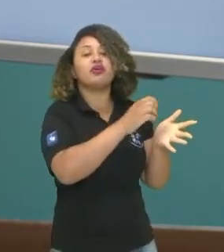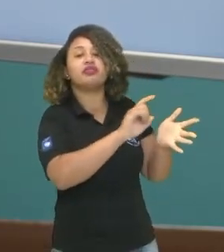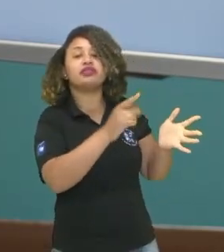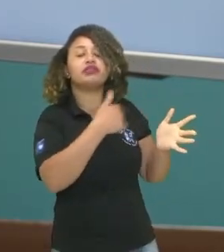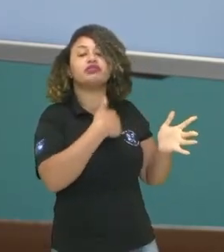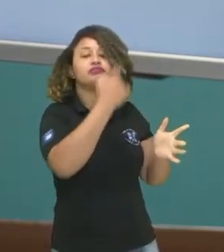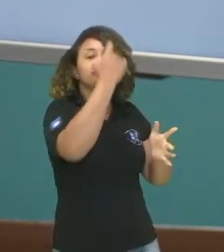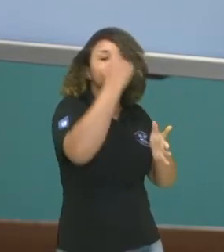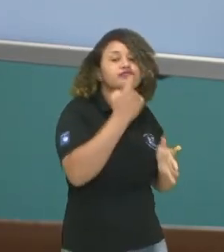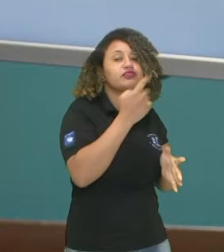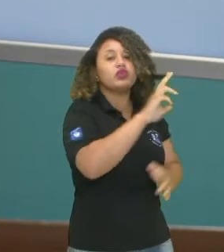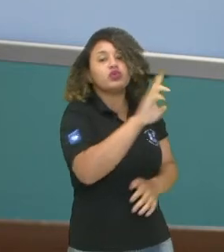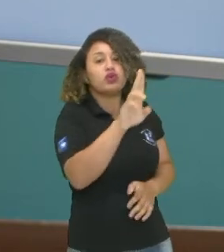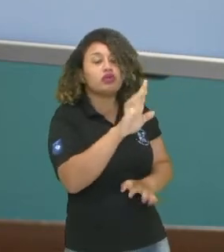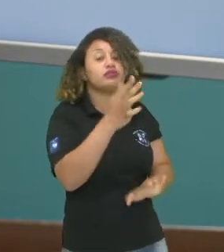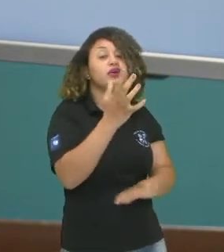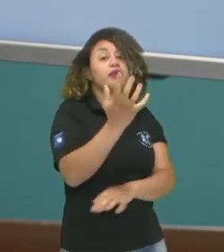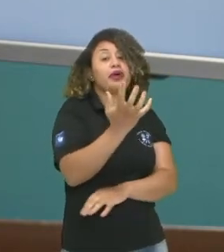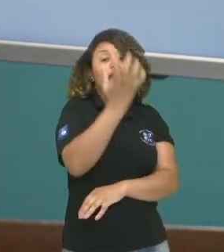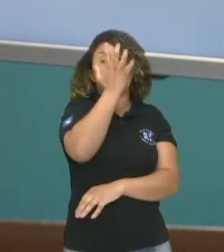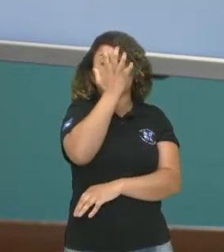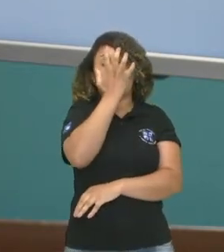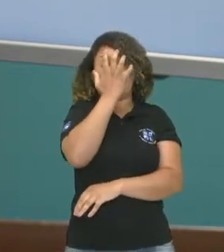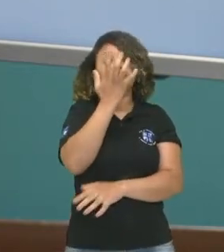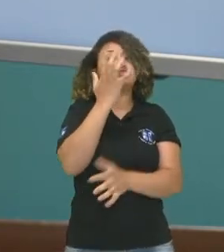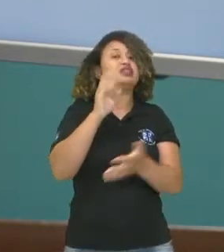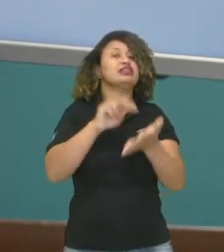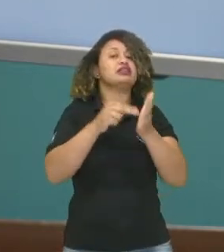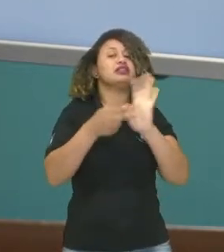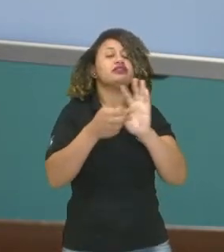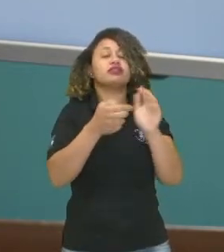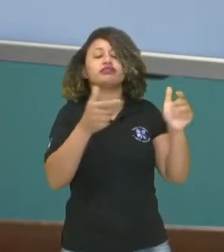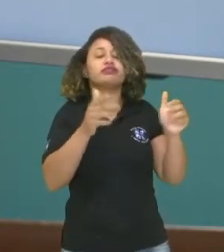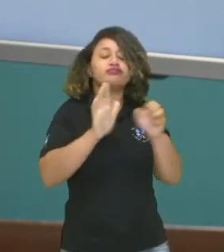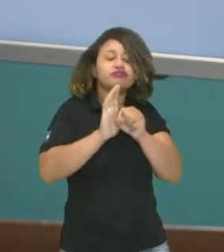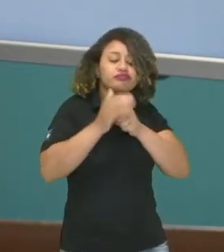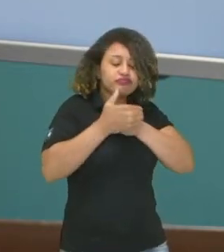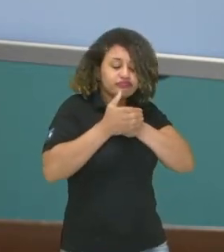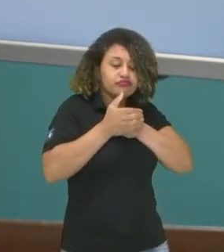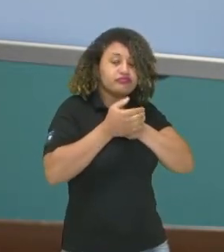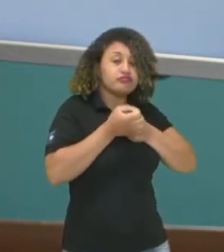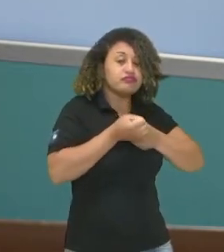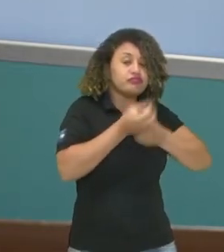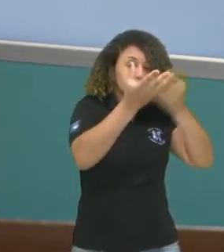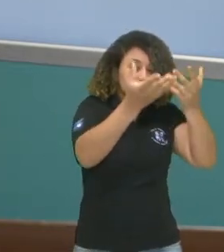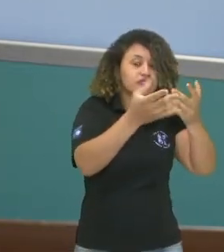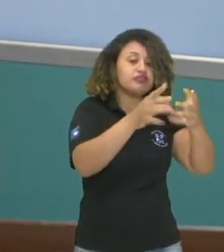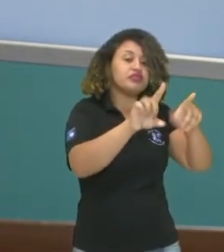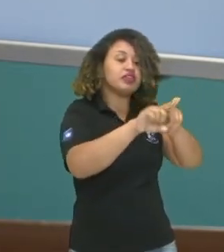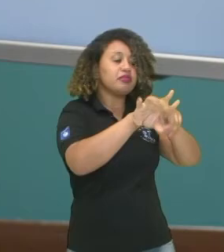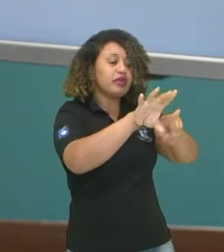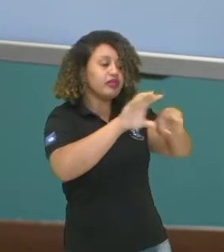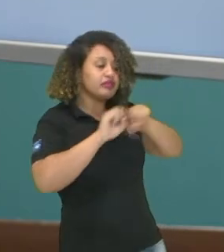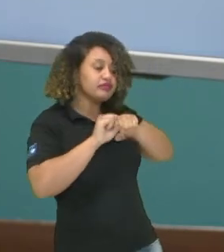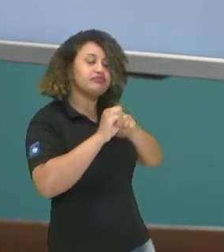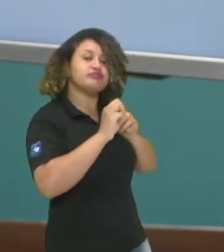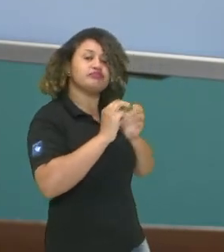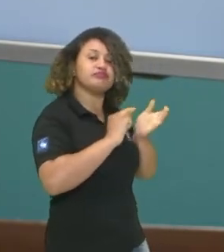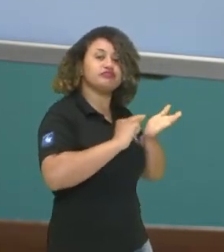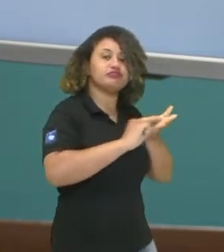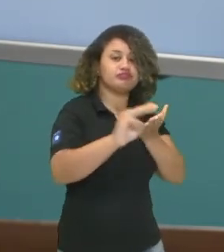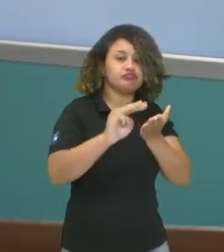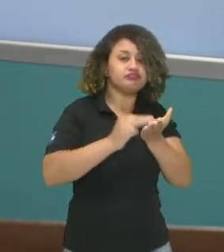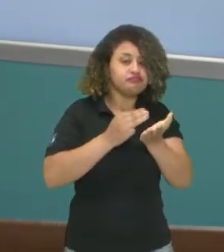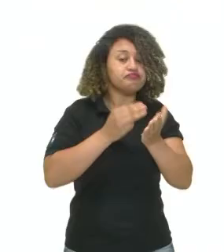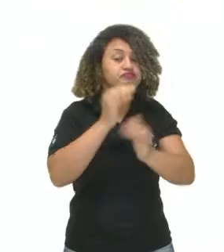a máscara traz essa questão de algo oculto, tanto do emissor quanto do receptor de uma mensagem pela